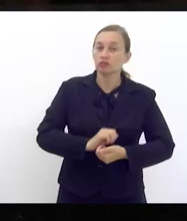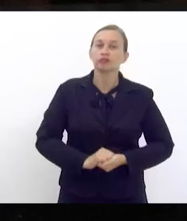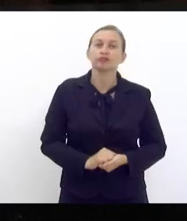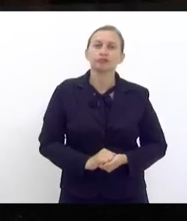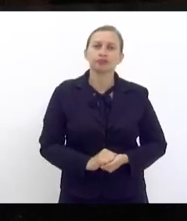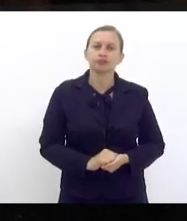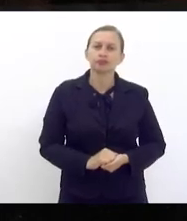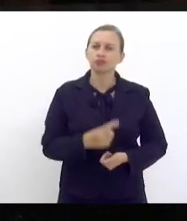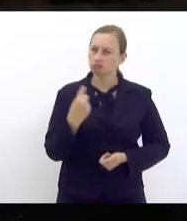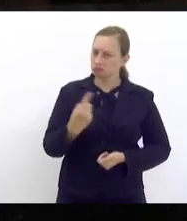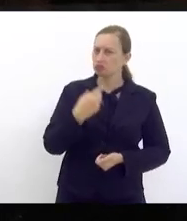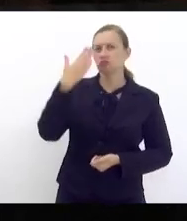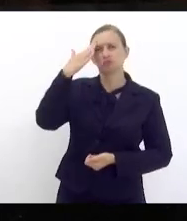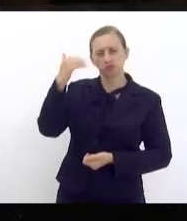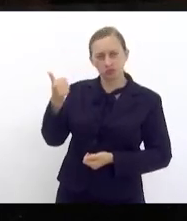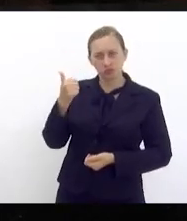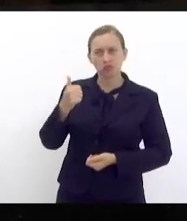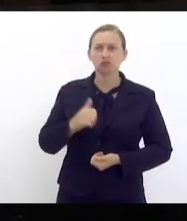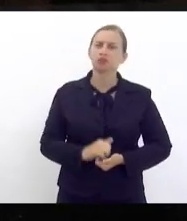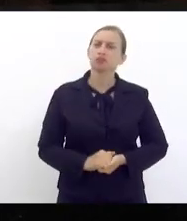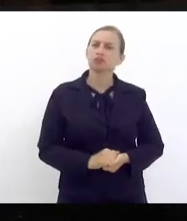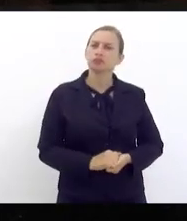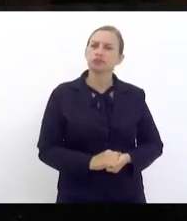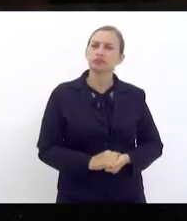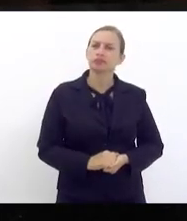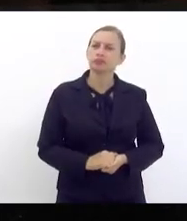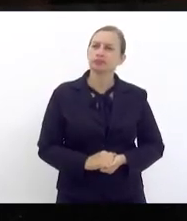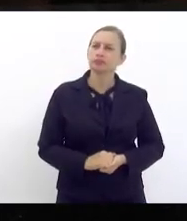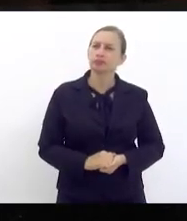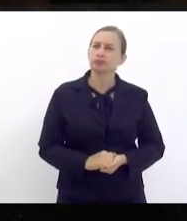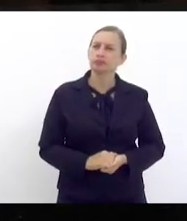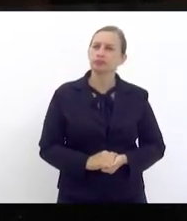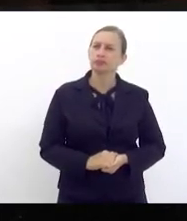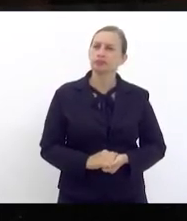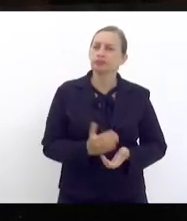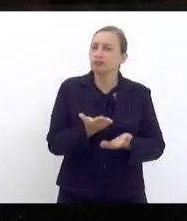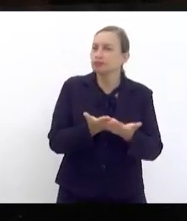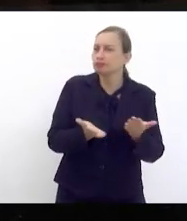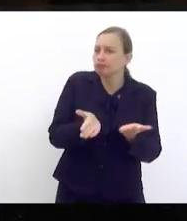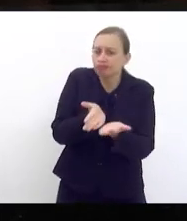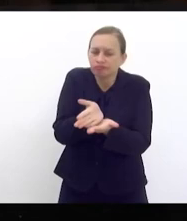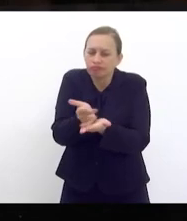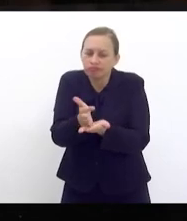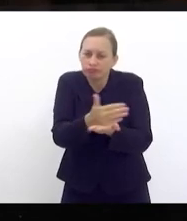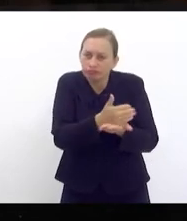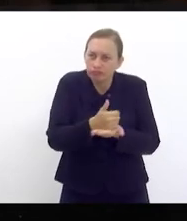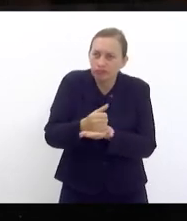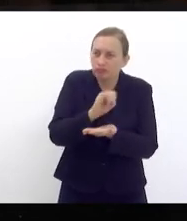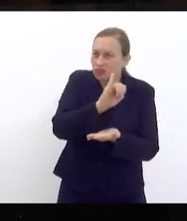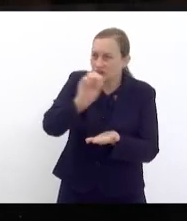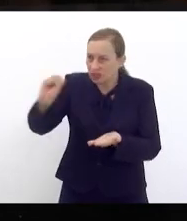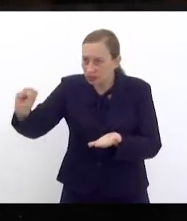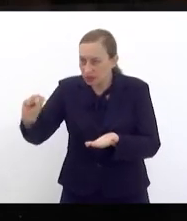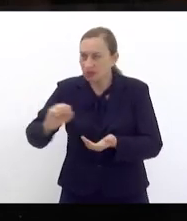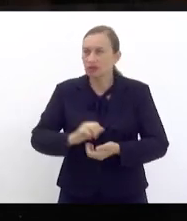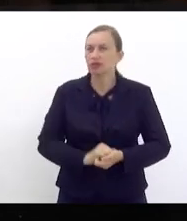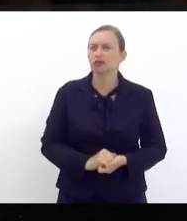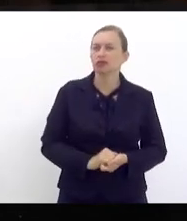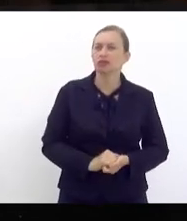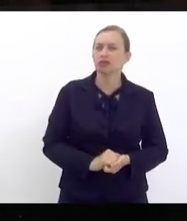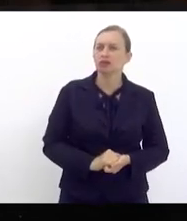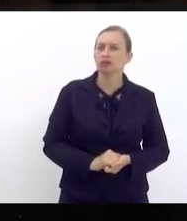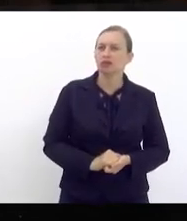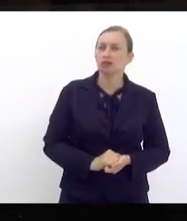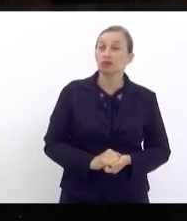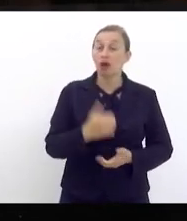A gente sabe, em decorrência da queda de arrecadação do ICMS, por força